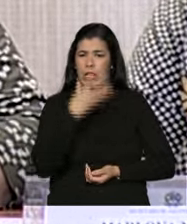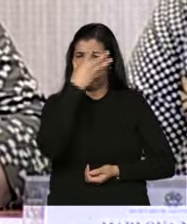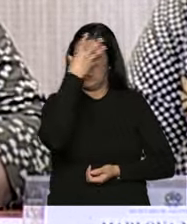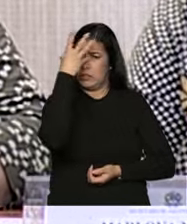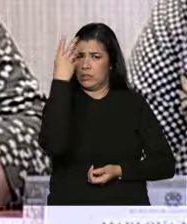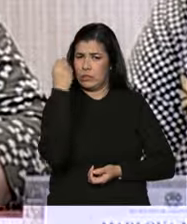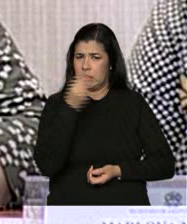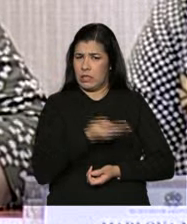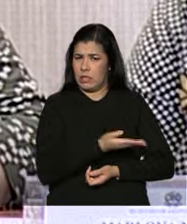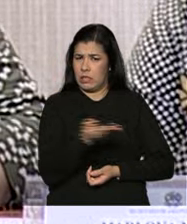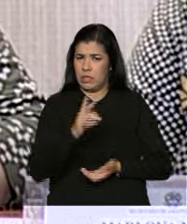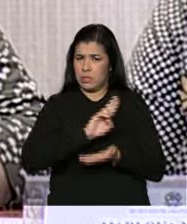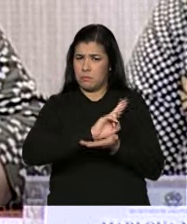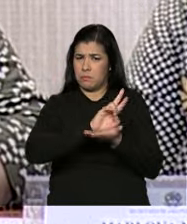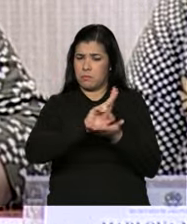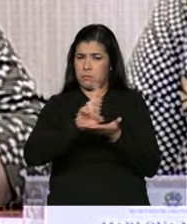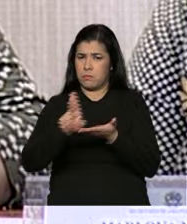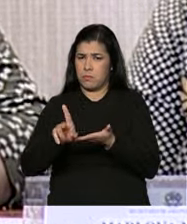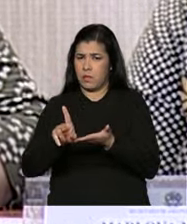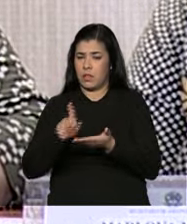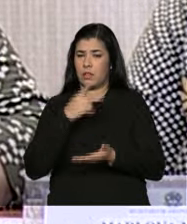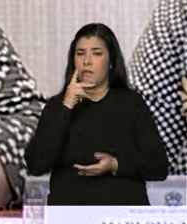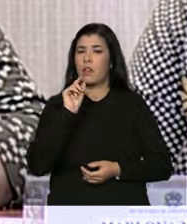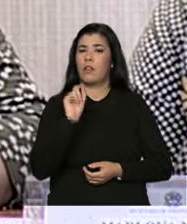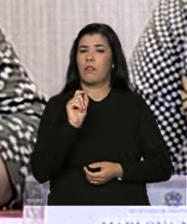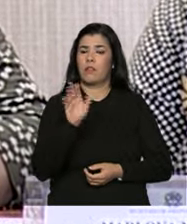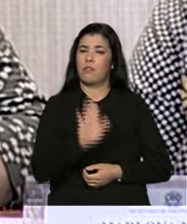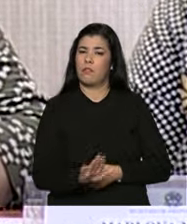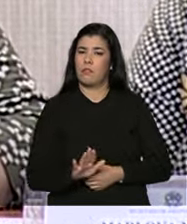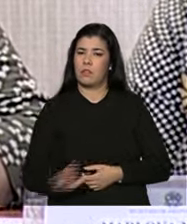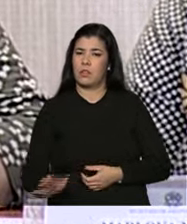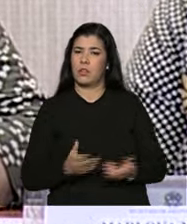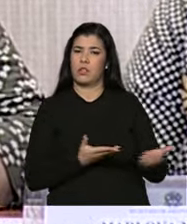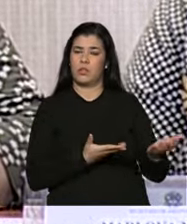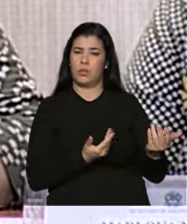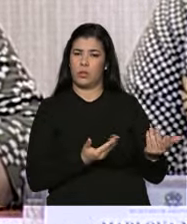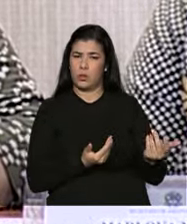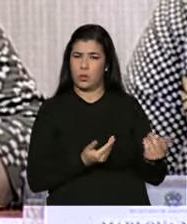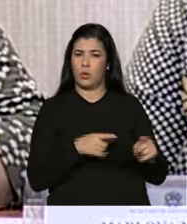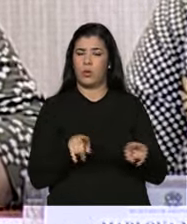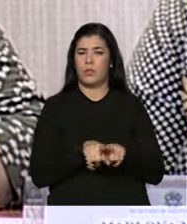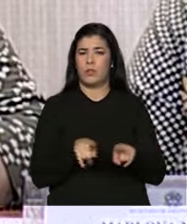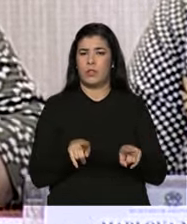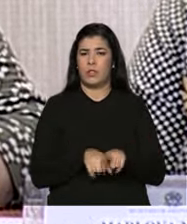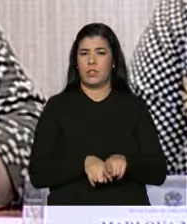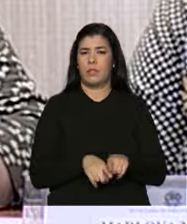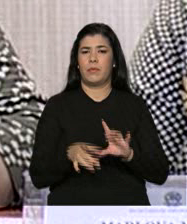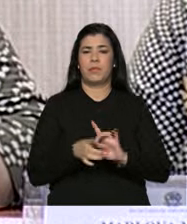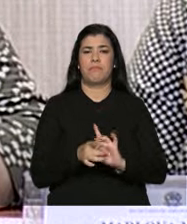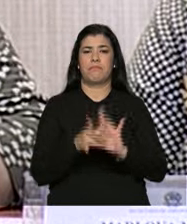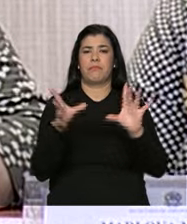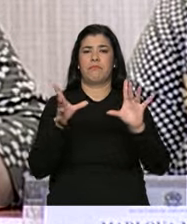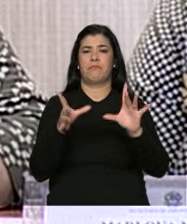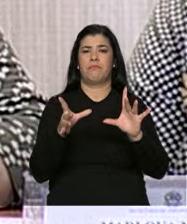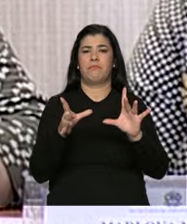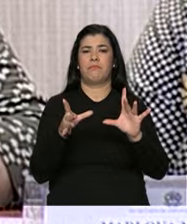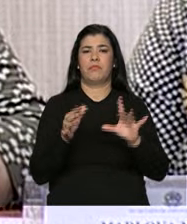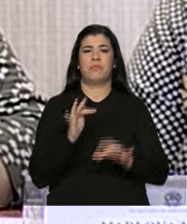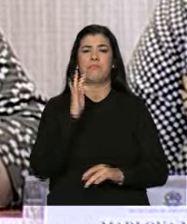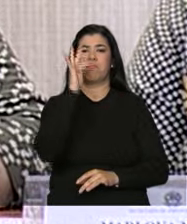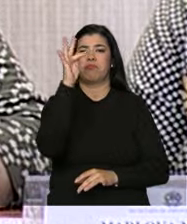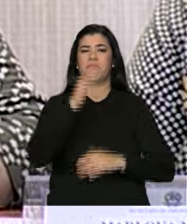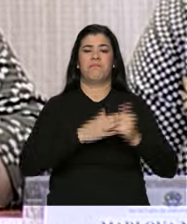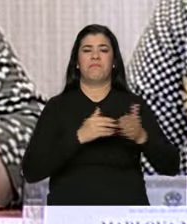questões é deixar as nossas crianças, os nossos adolescentes e nossa juventude a própria sorte. E